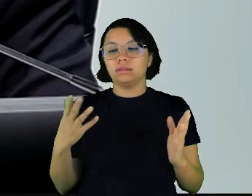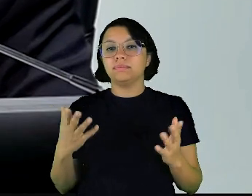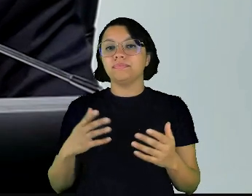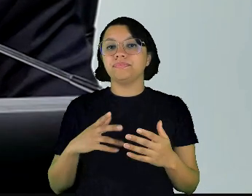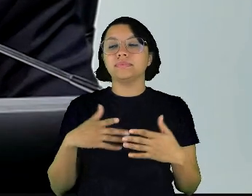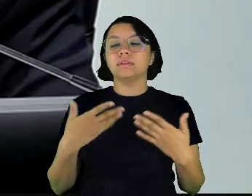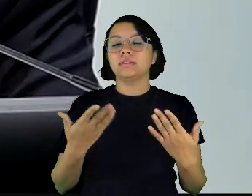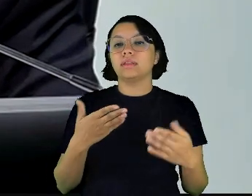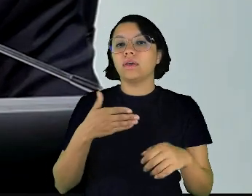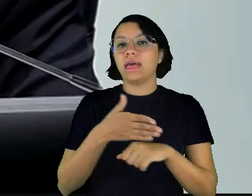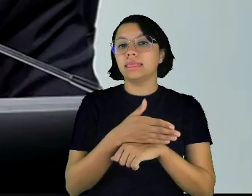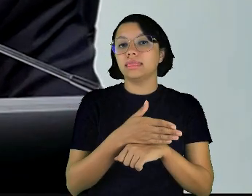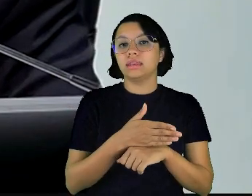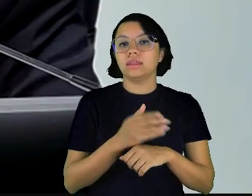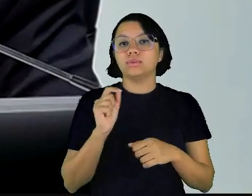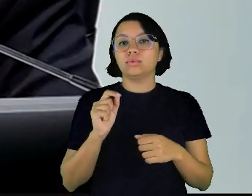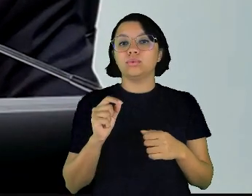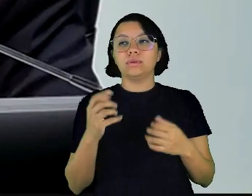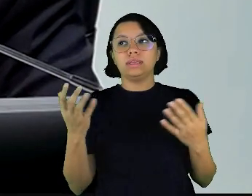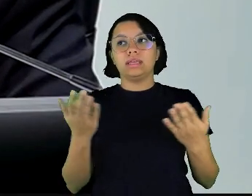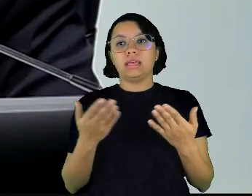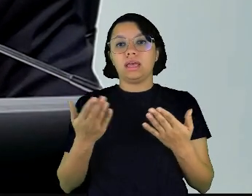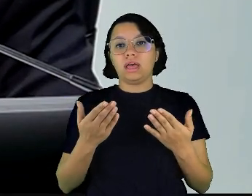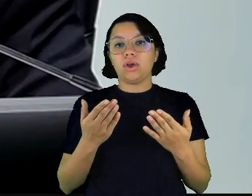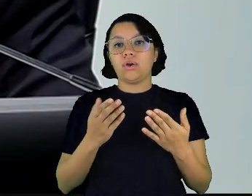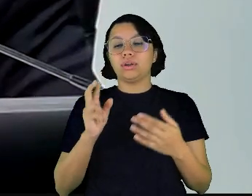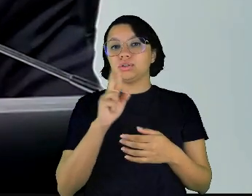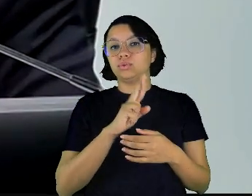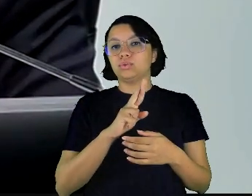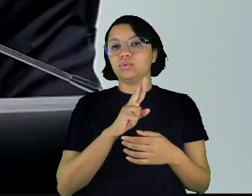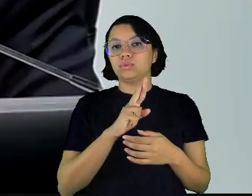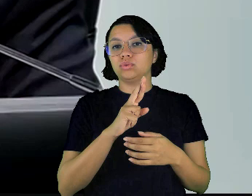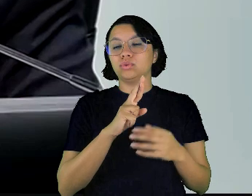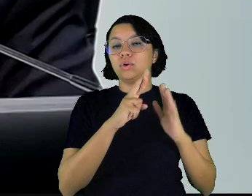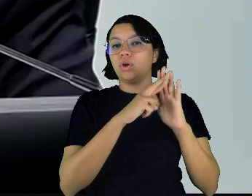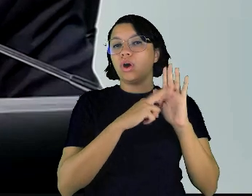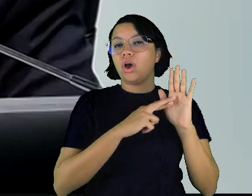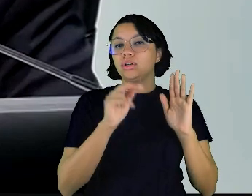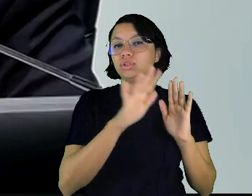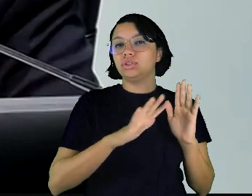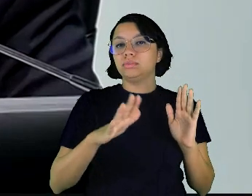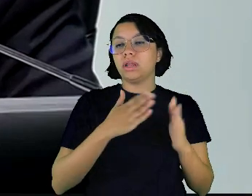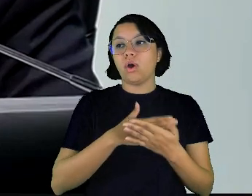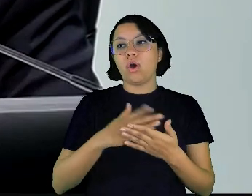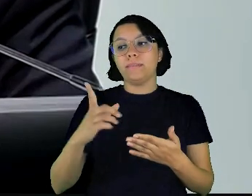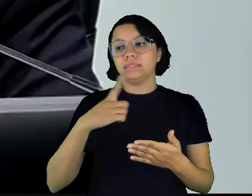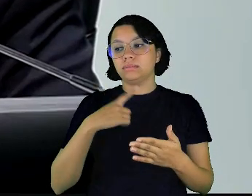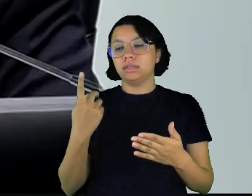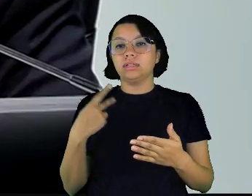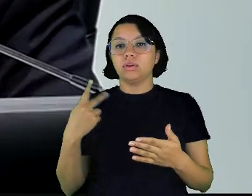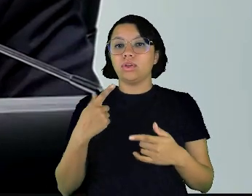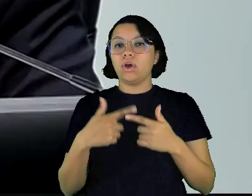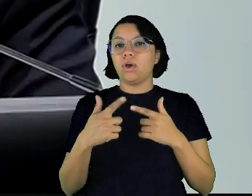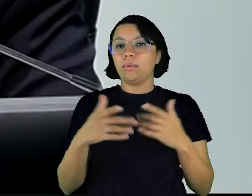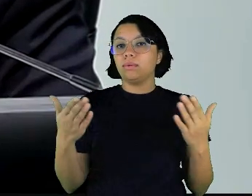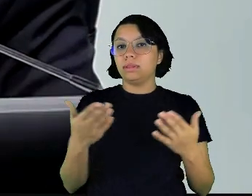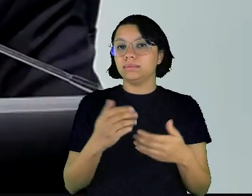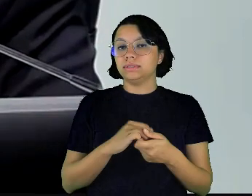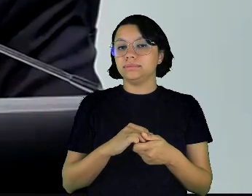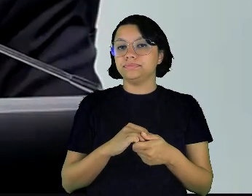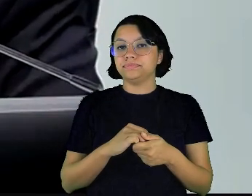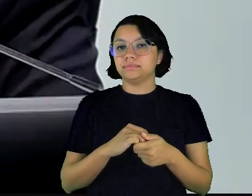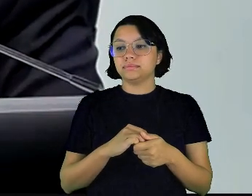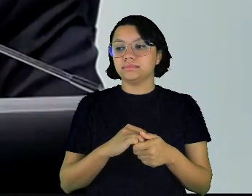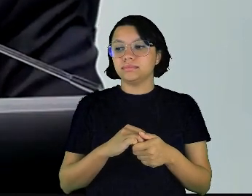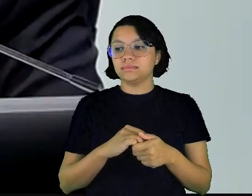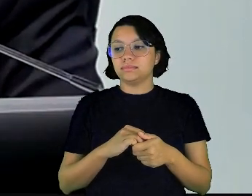Entrando no que aí sim vem para o regime geral, que aí nós começamos a ter nossos problemas aqui,